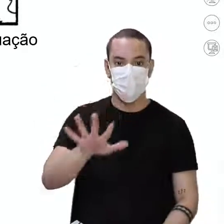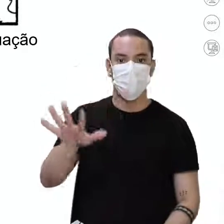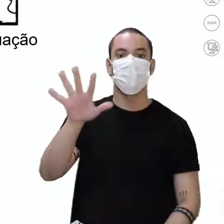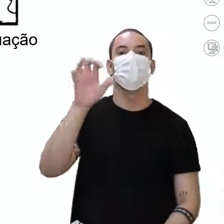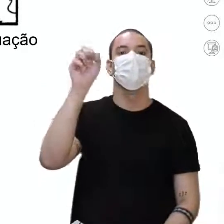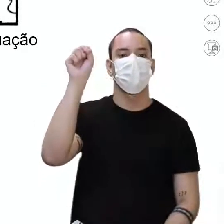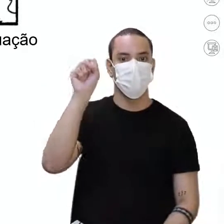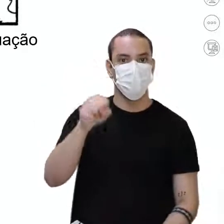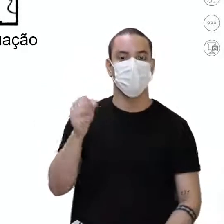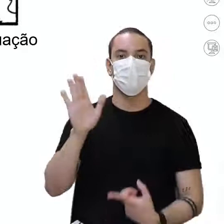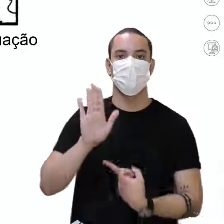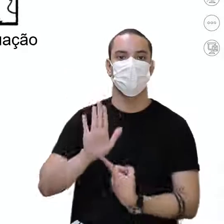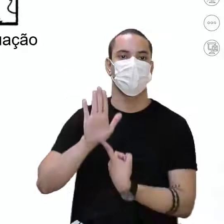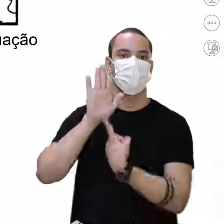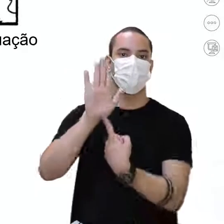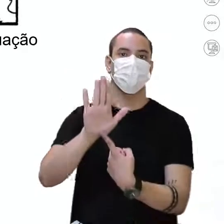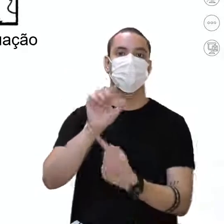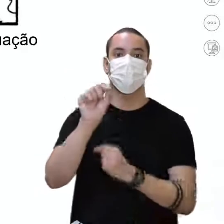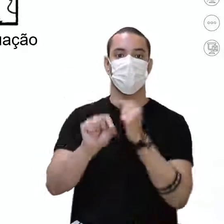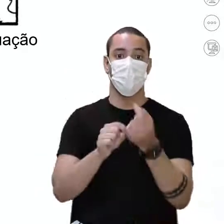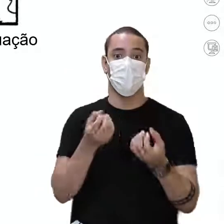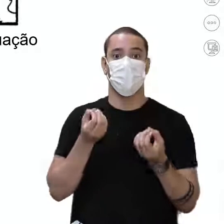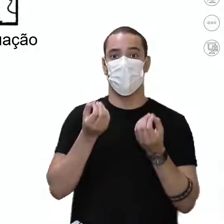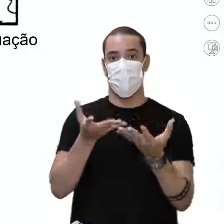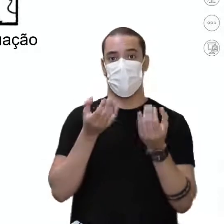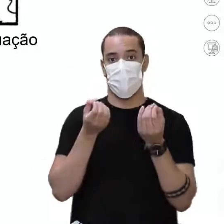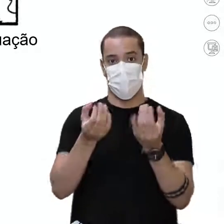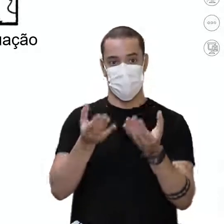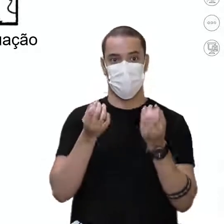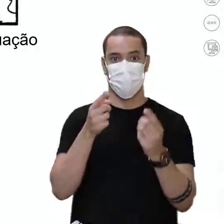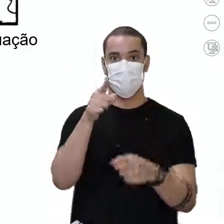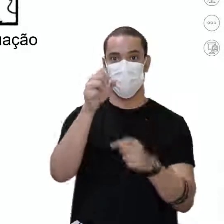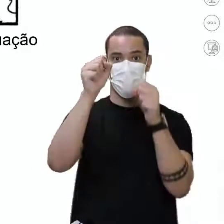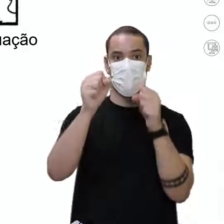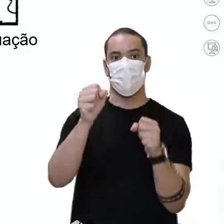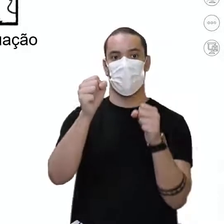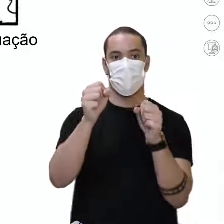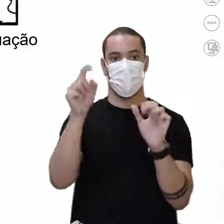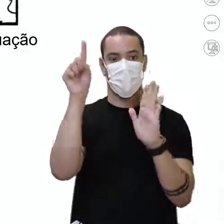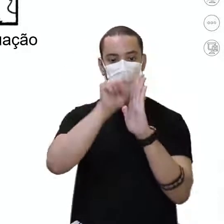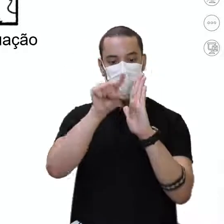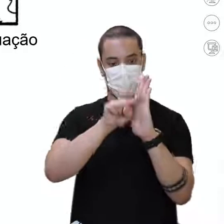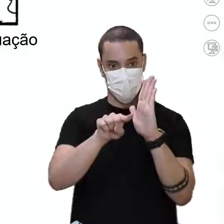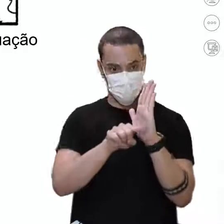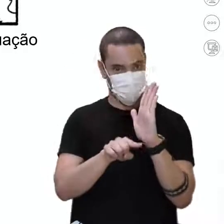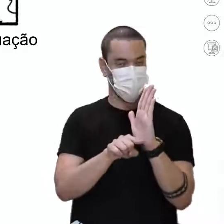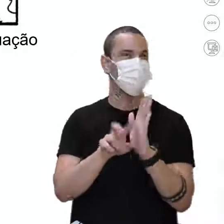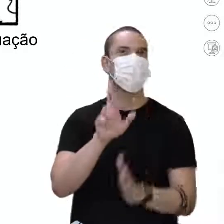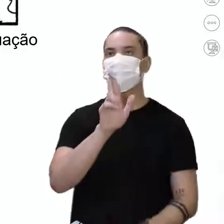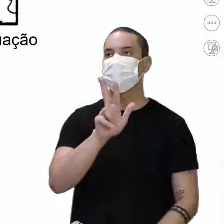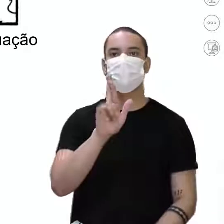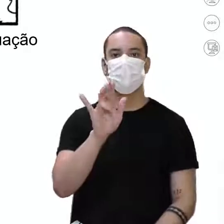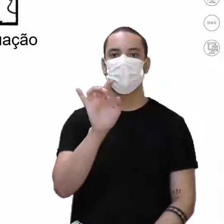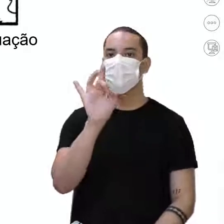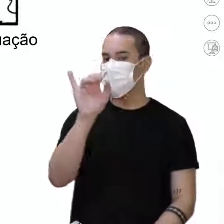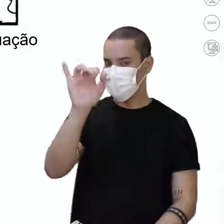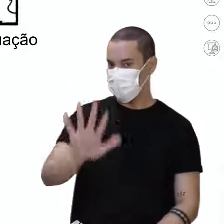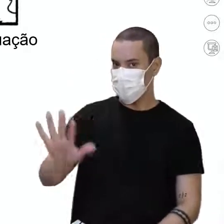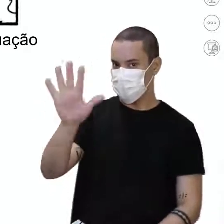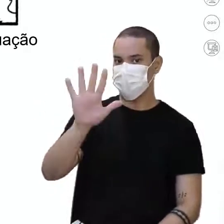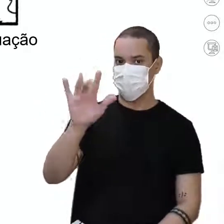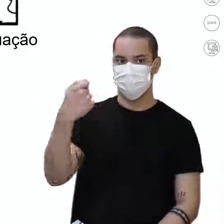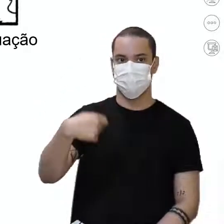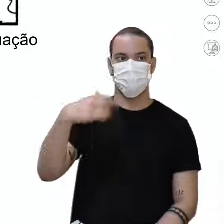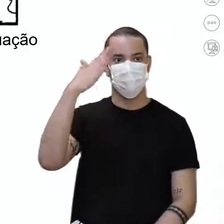sim, ela te traz a informação que você pode estar procurando. Não somente a imagem, você também